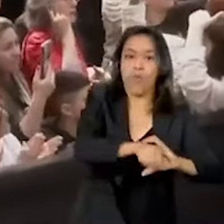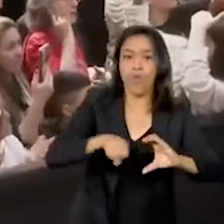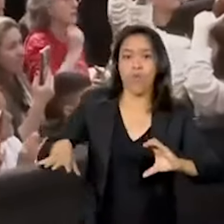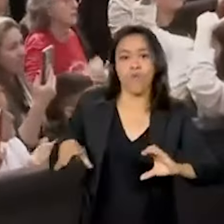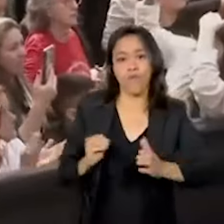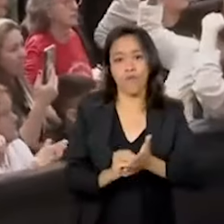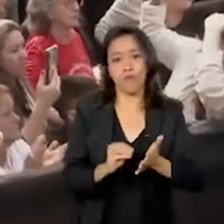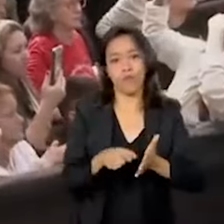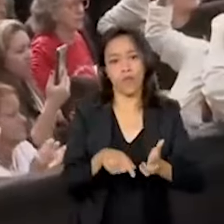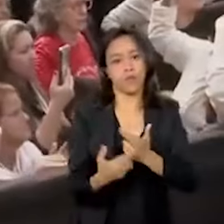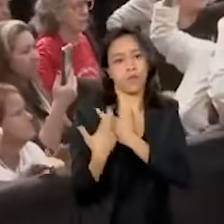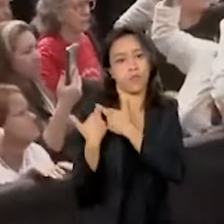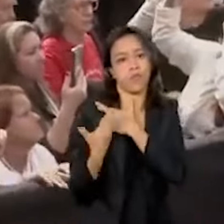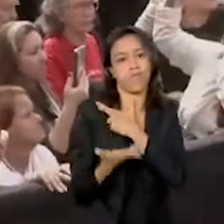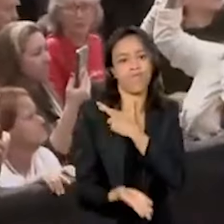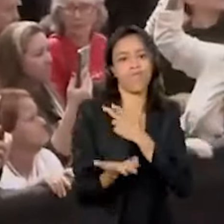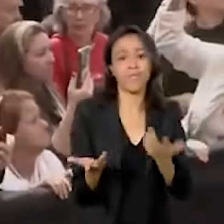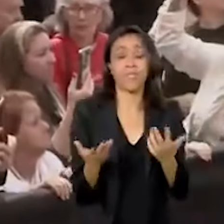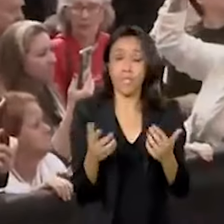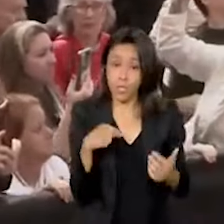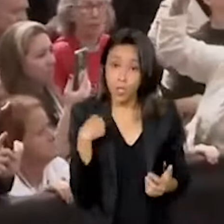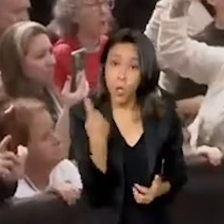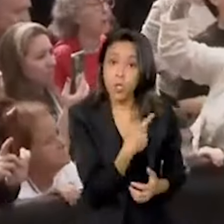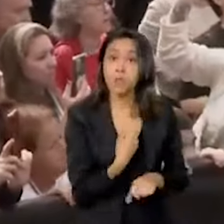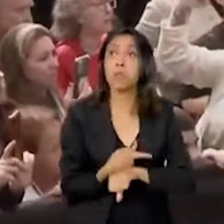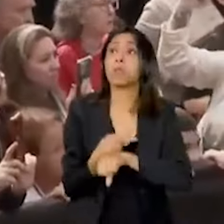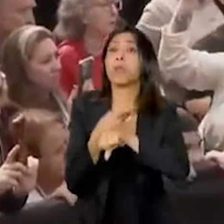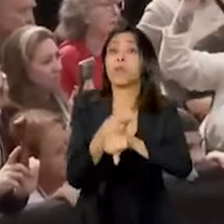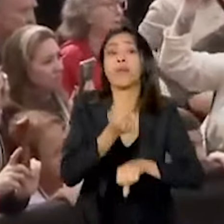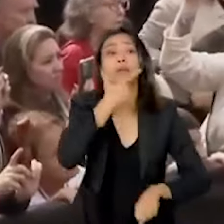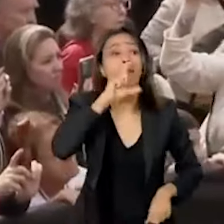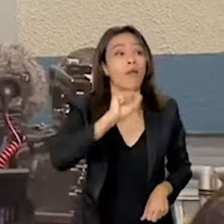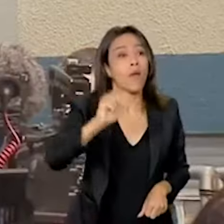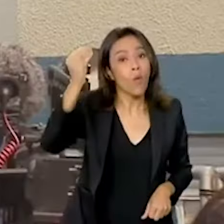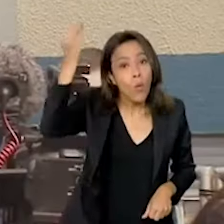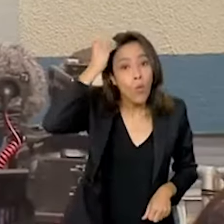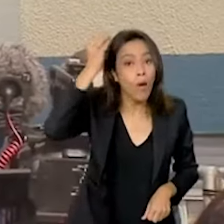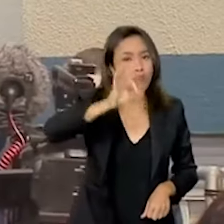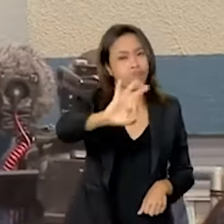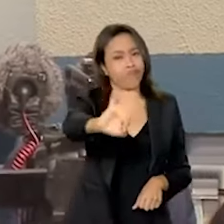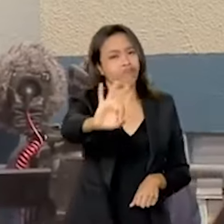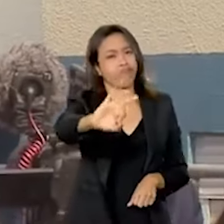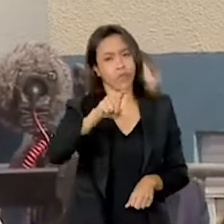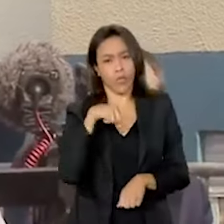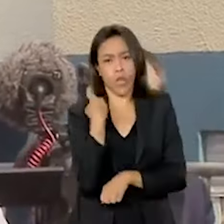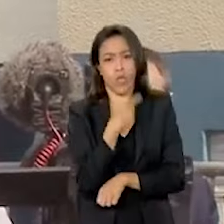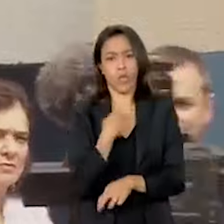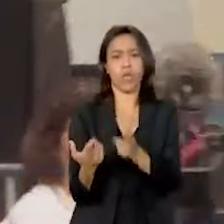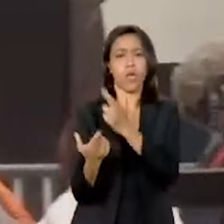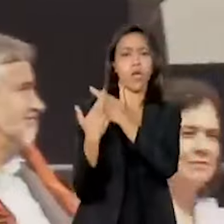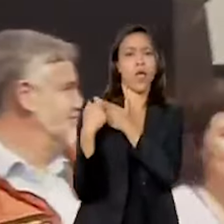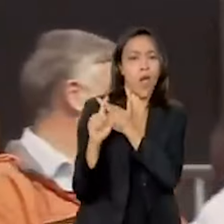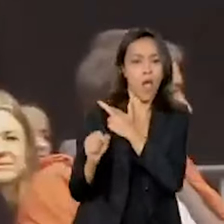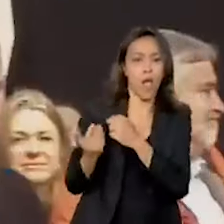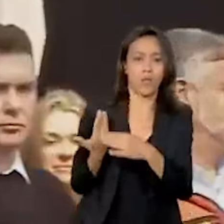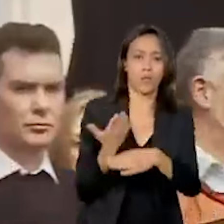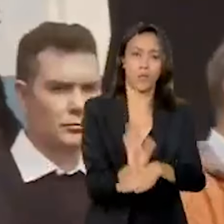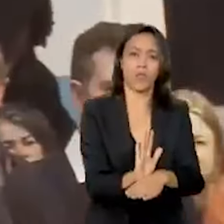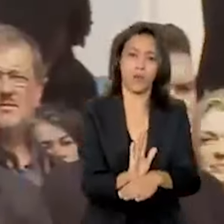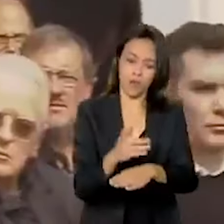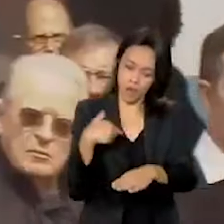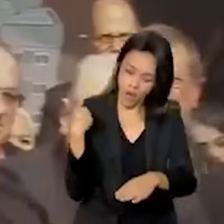E nós não estamos procurando o culpado. O nosso papel é ajudar. O nosso papel é fazer